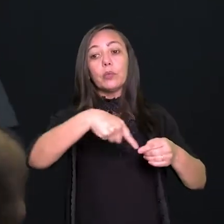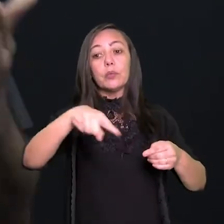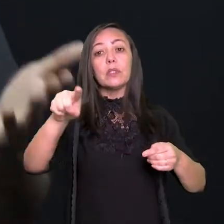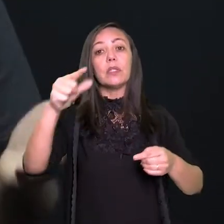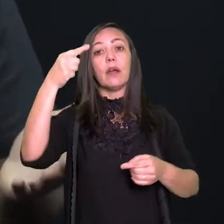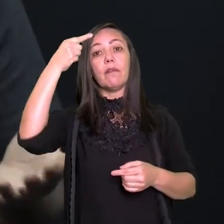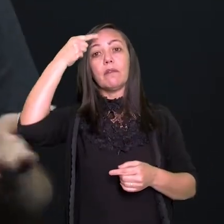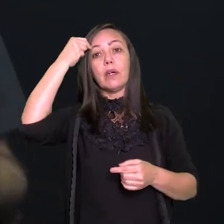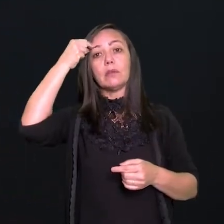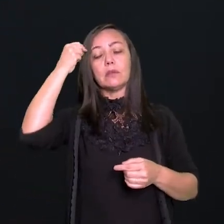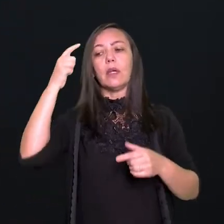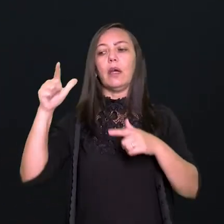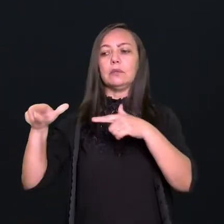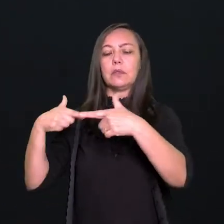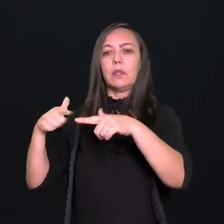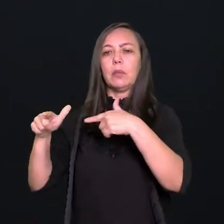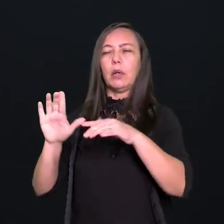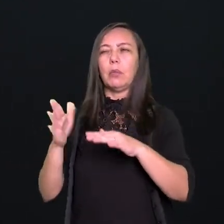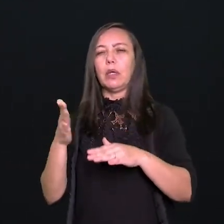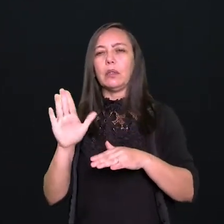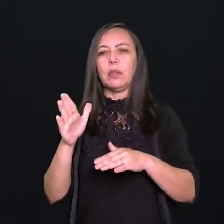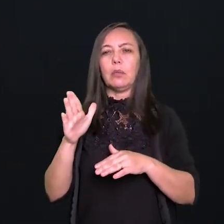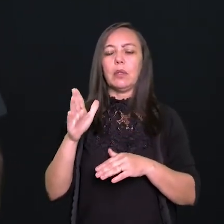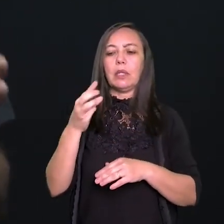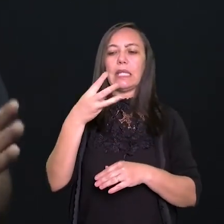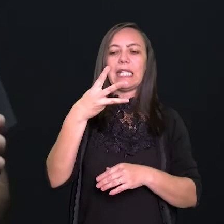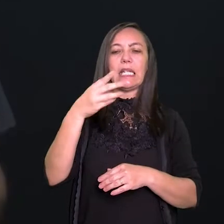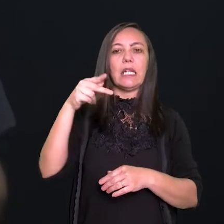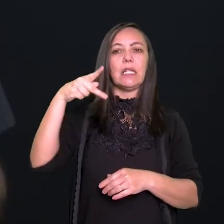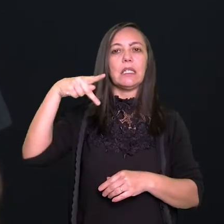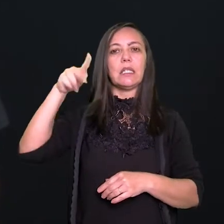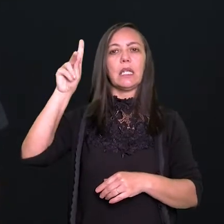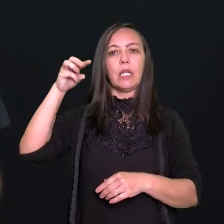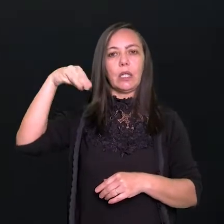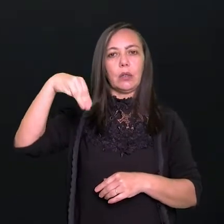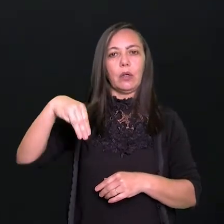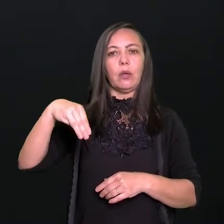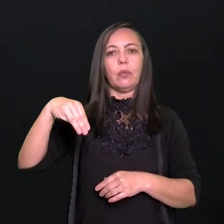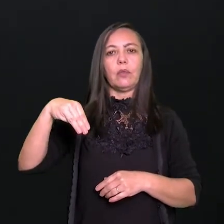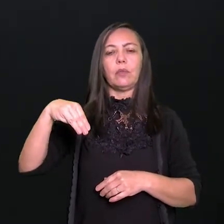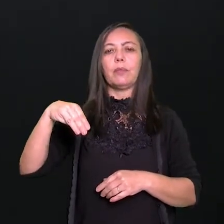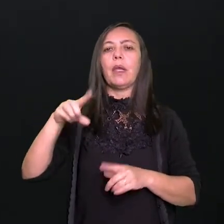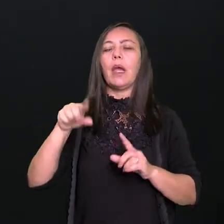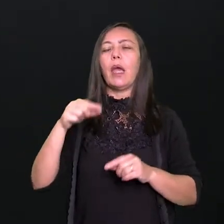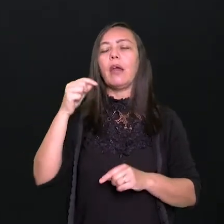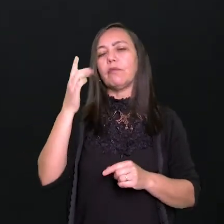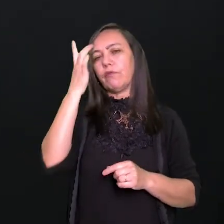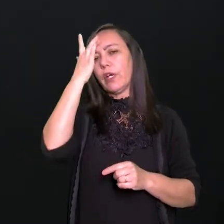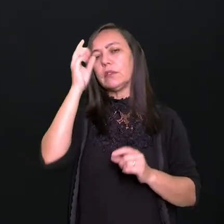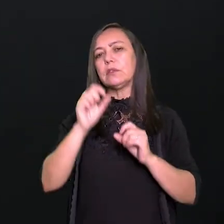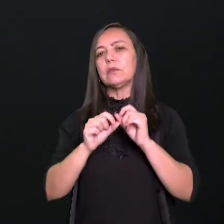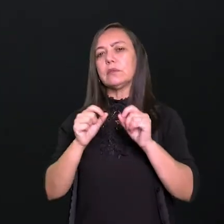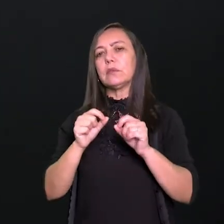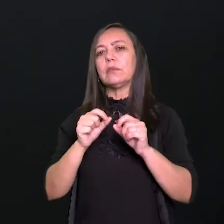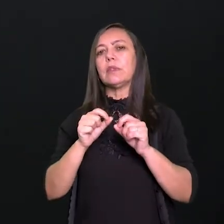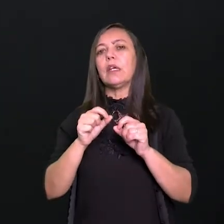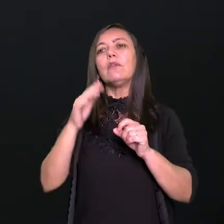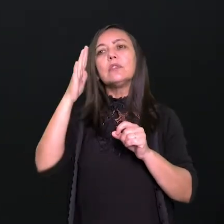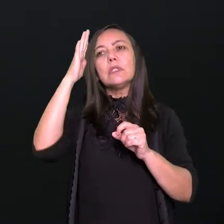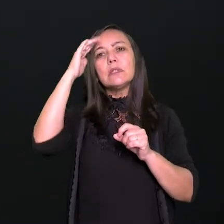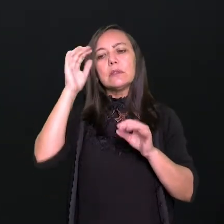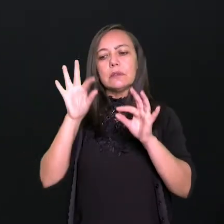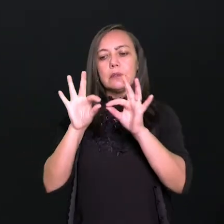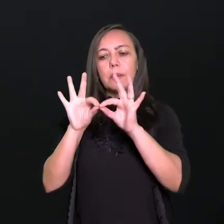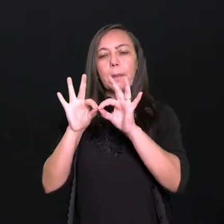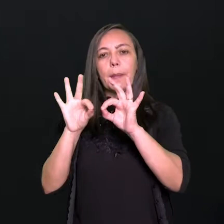faculdade, ou para o trabalho, seja de aproximadamente 3 quilômetros. É muito mais fácil você determinar